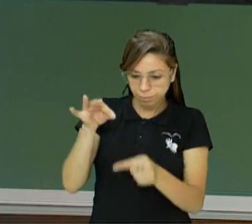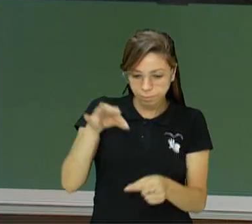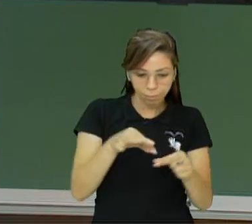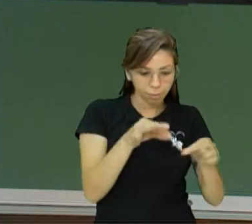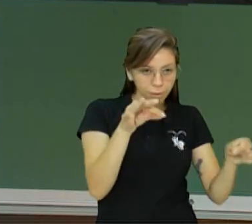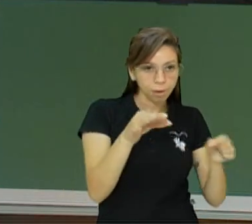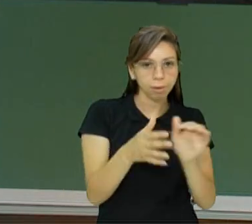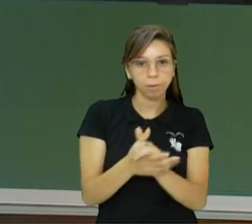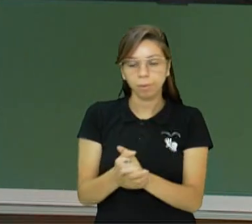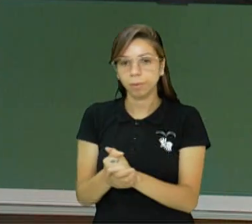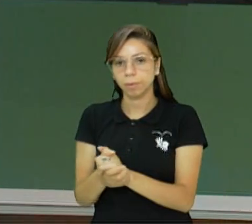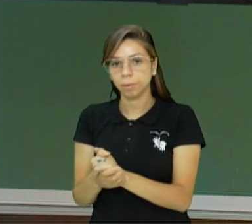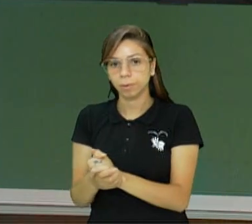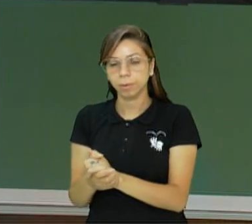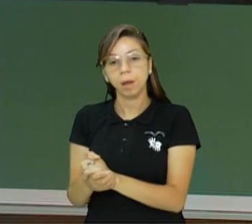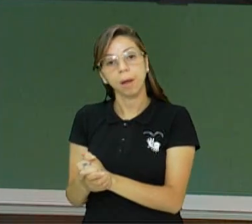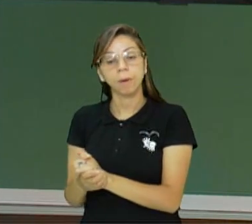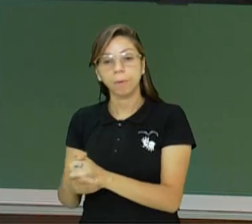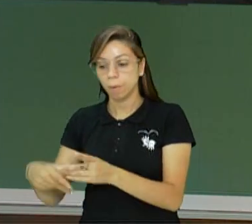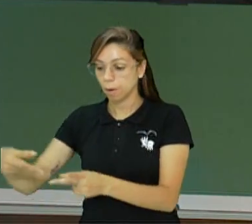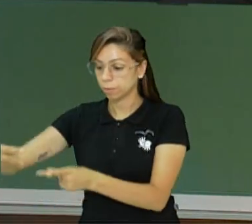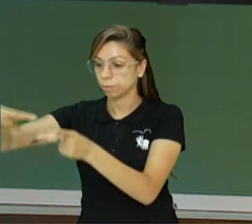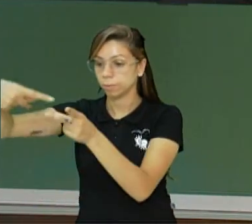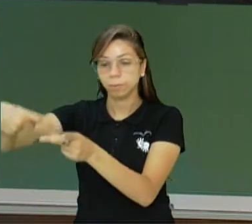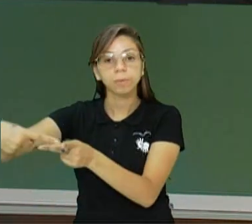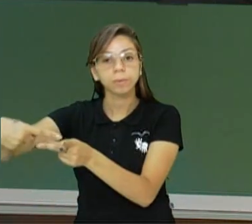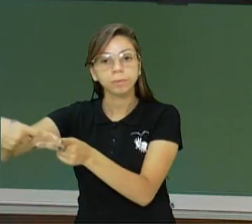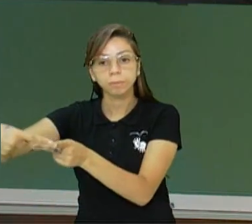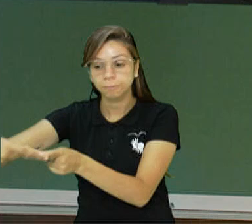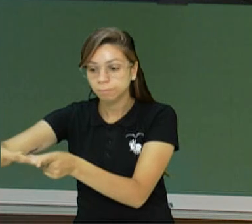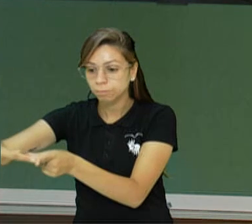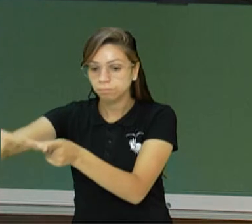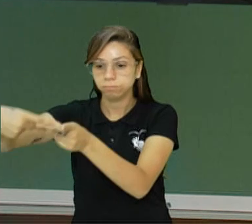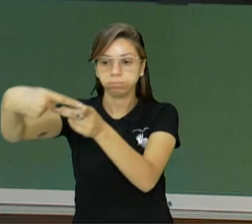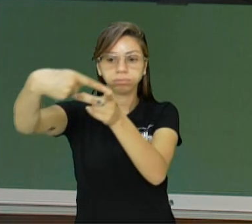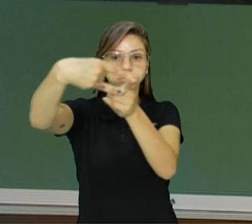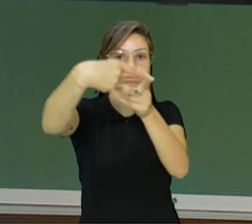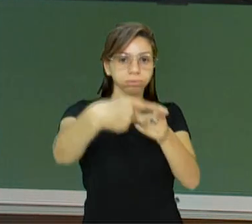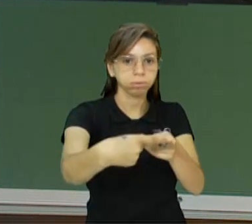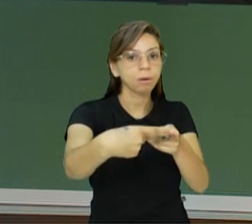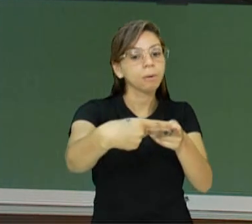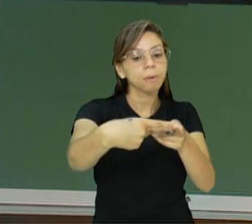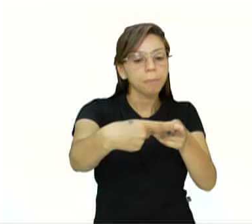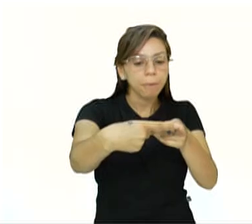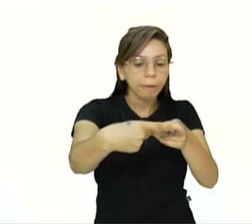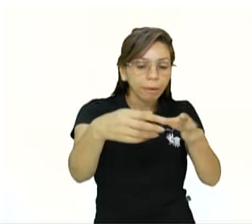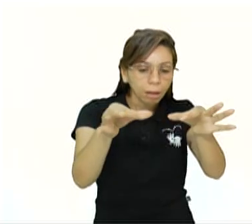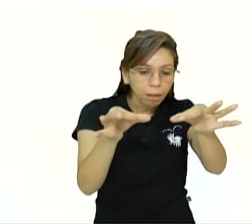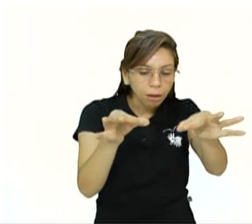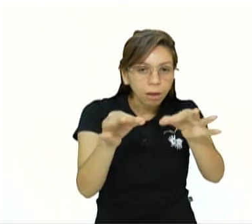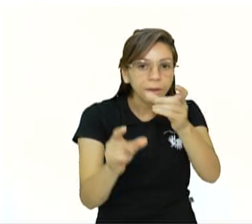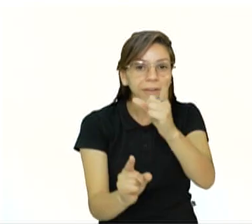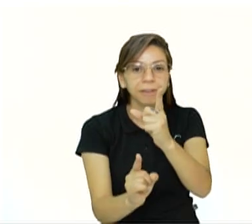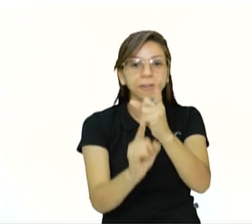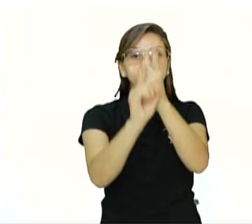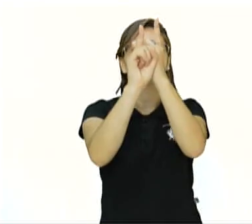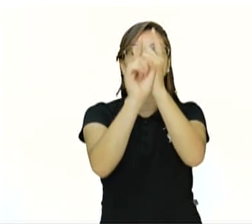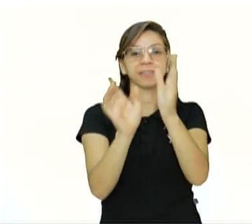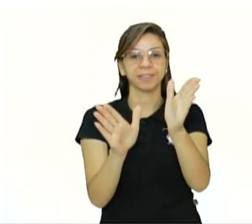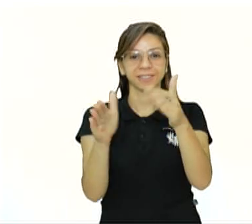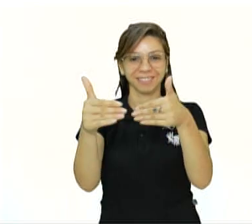fazer? Pegar o outro quadrado e encaixar em cima, porque encaixando a gente encontra o nosso